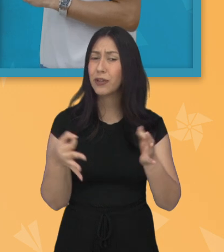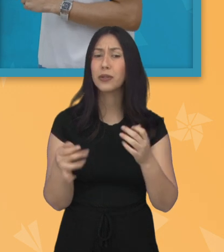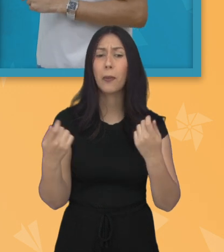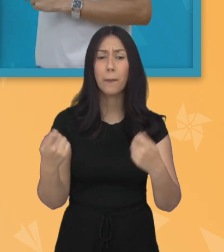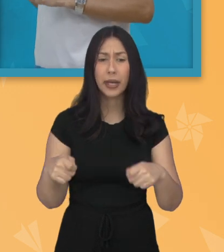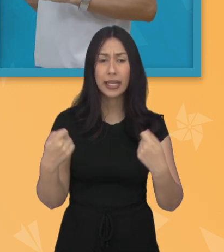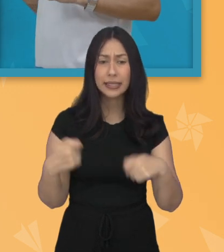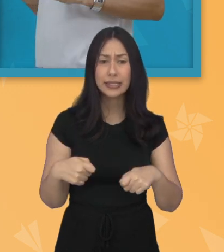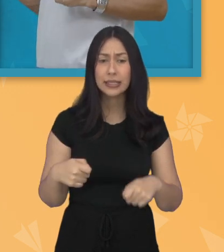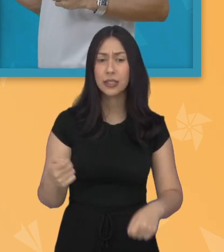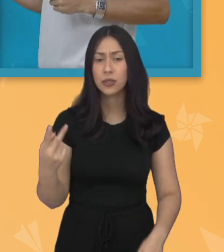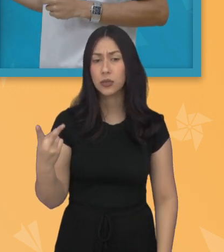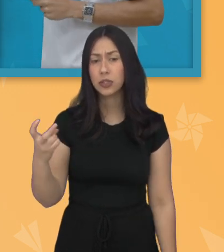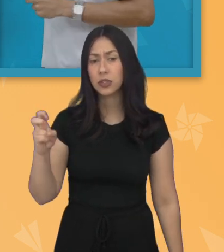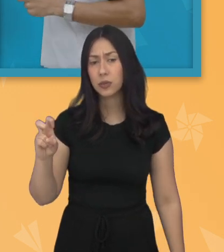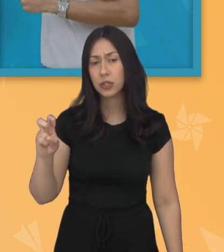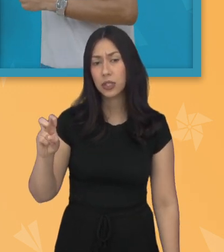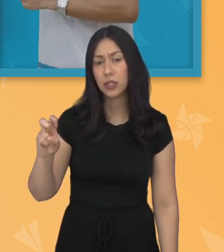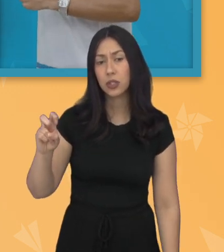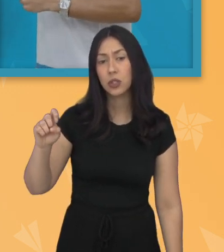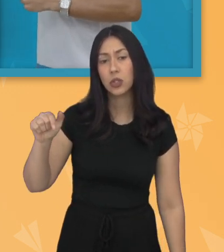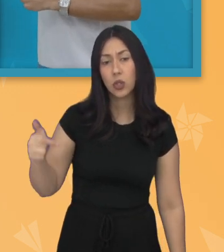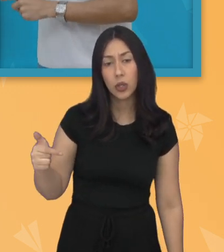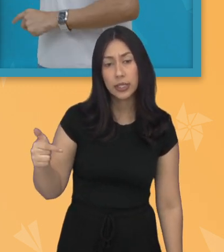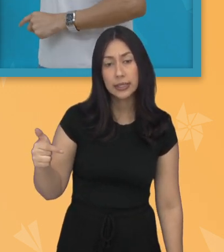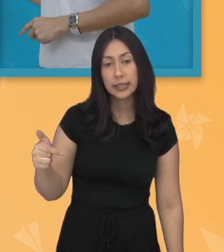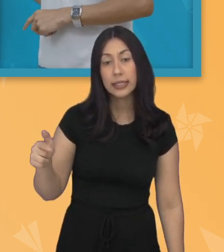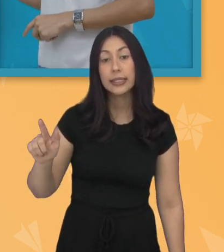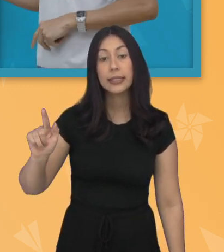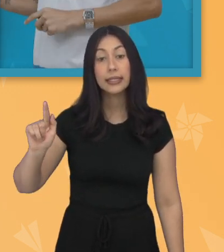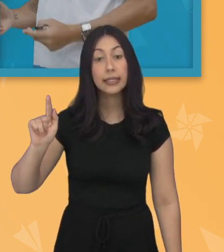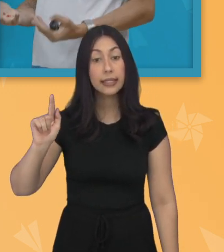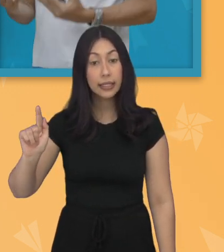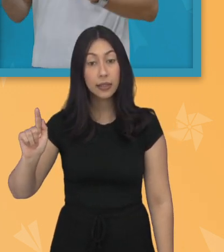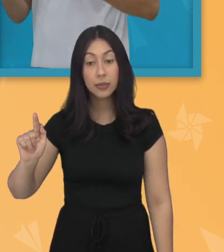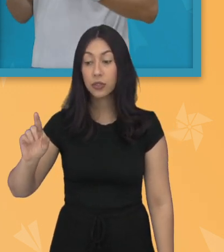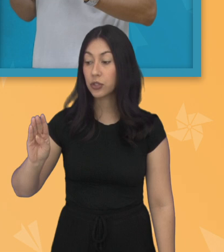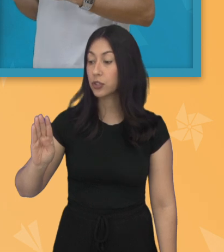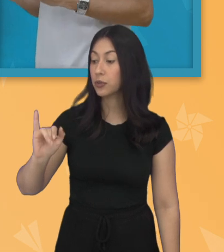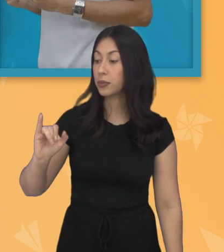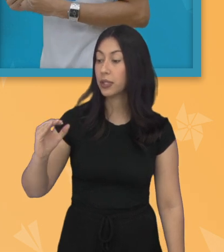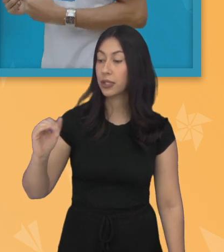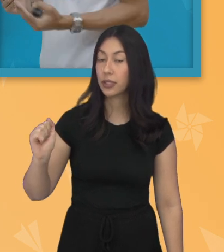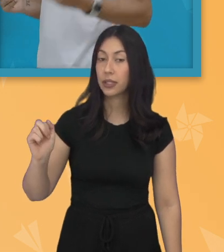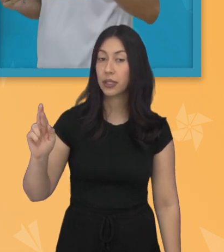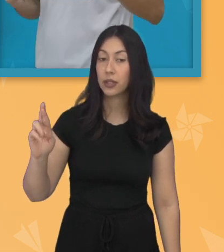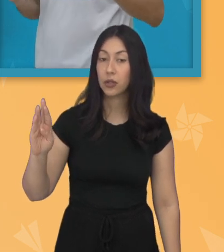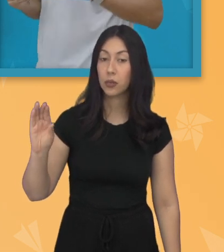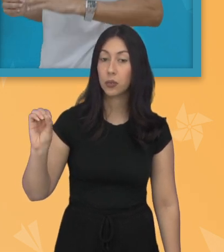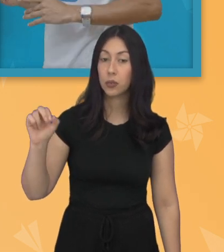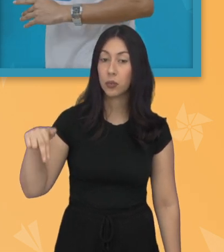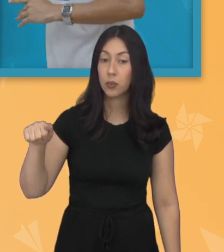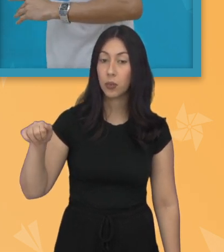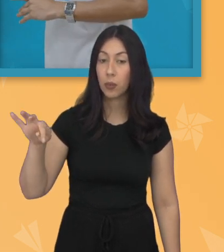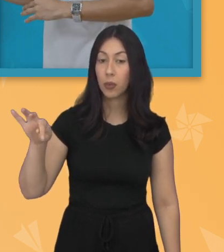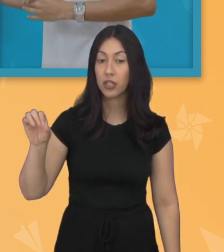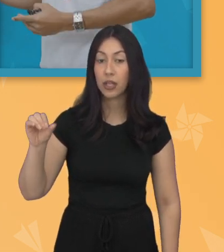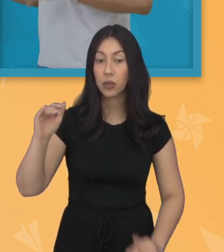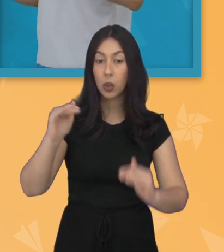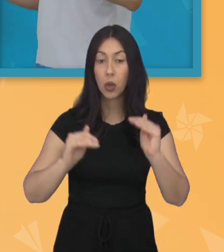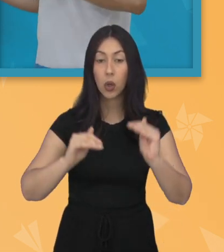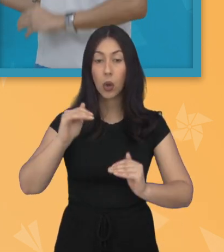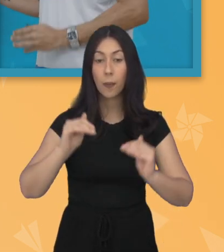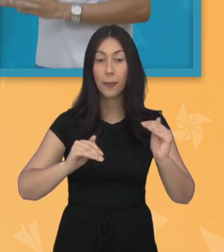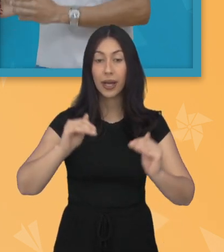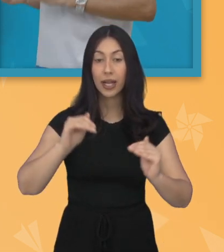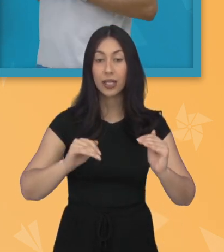252 gramas de bicarbonato de sódio para 192 gramas de ácido cítrico.